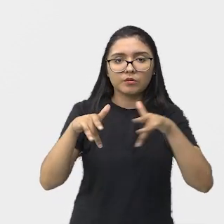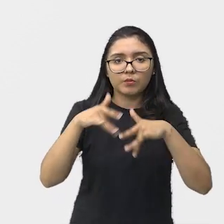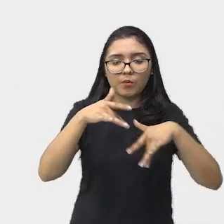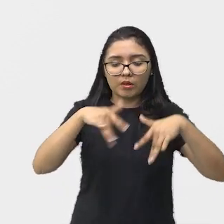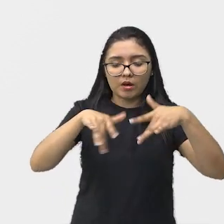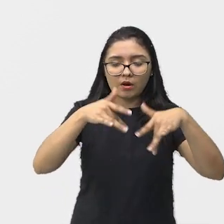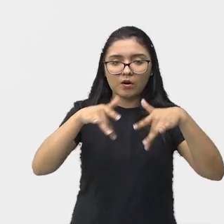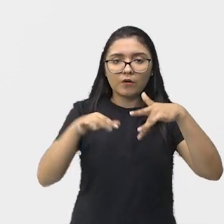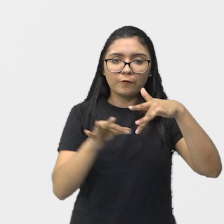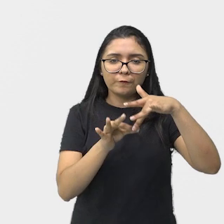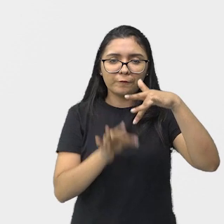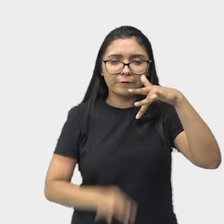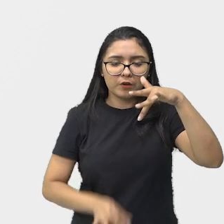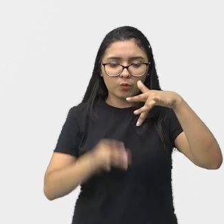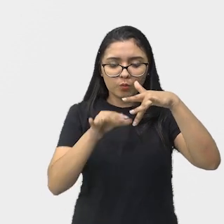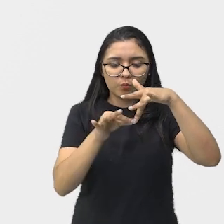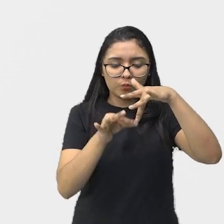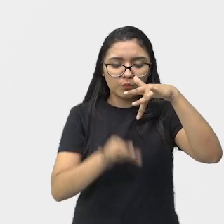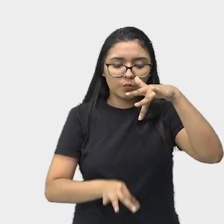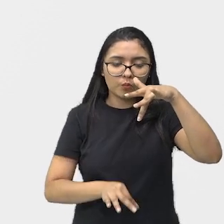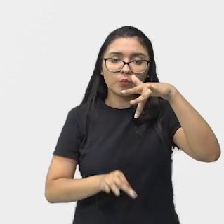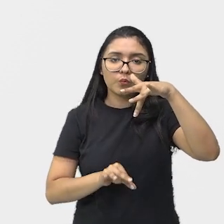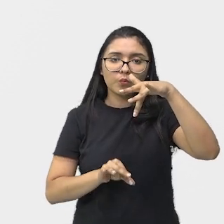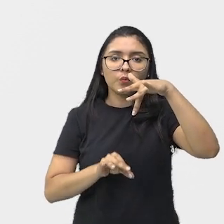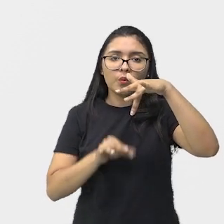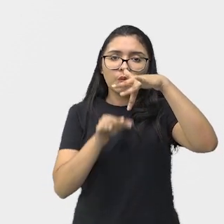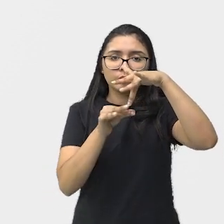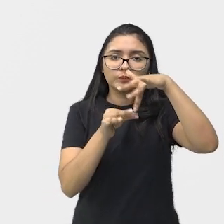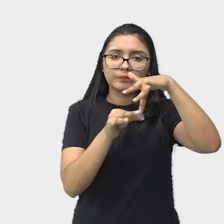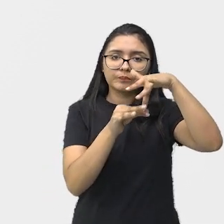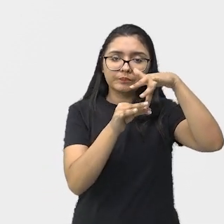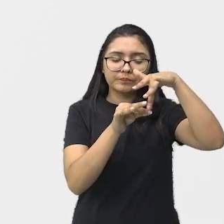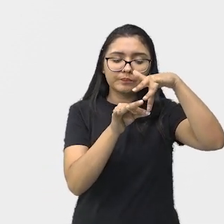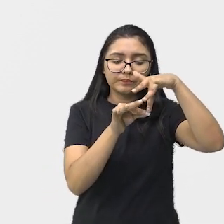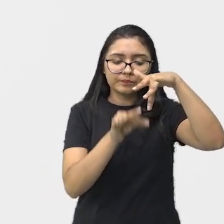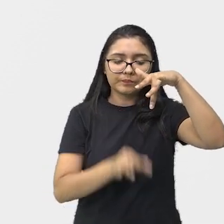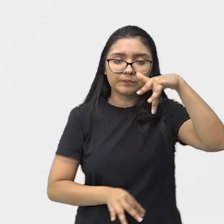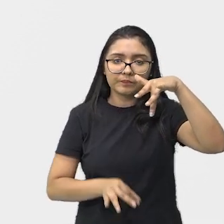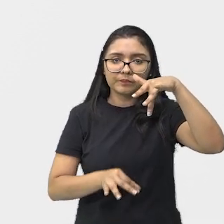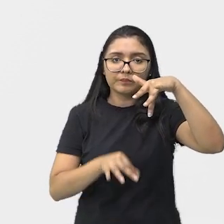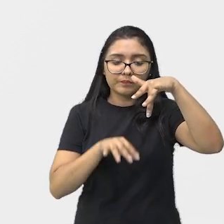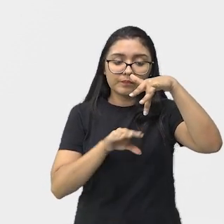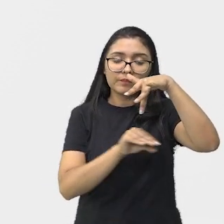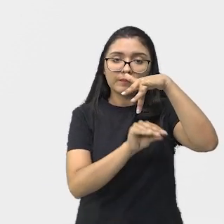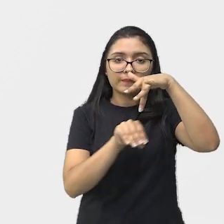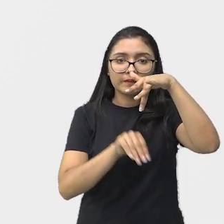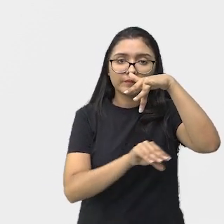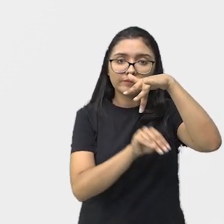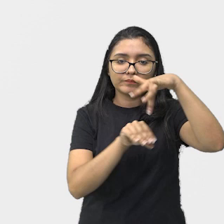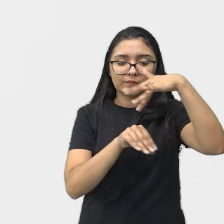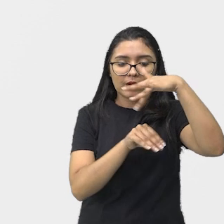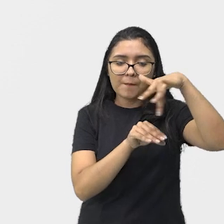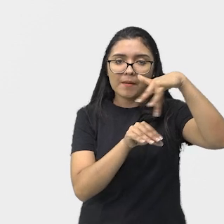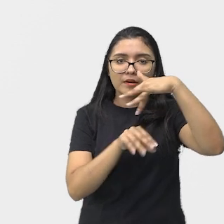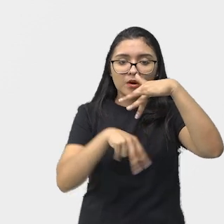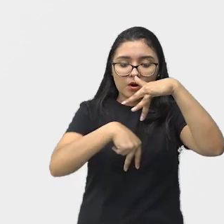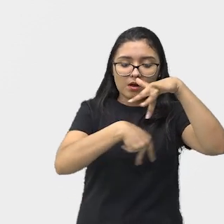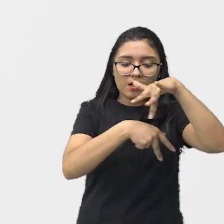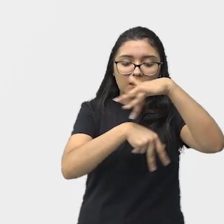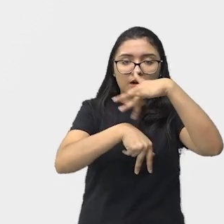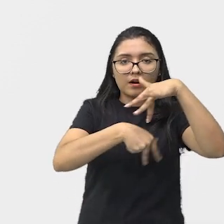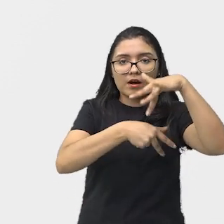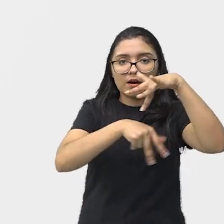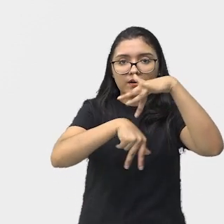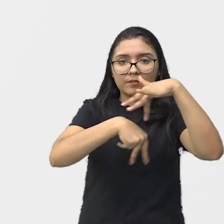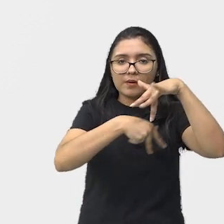quando os bonecos estão presos por fios, varetas e cordas, recebe o nome de marionetes